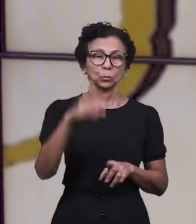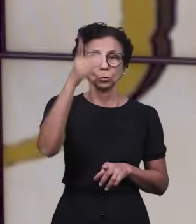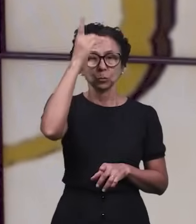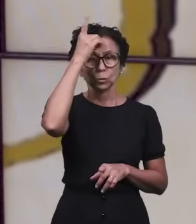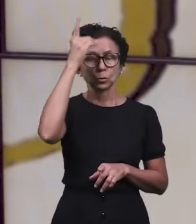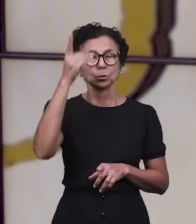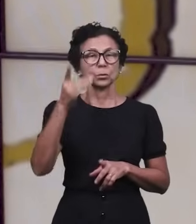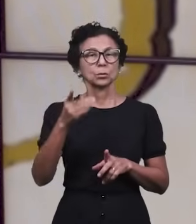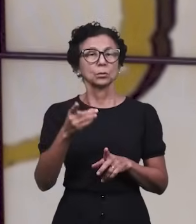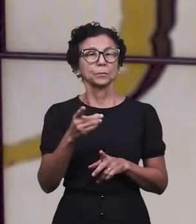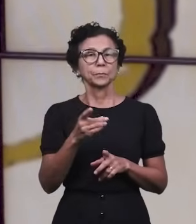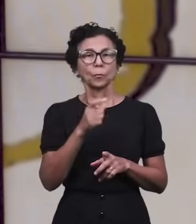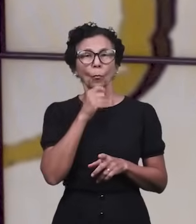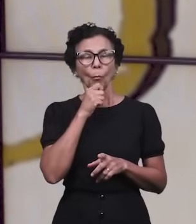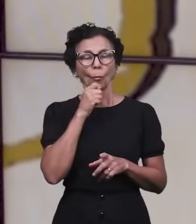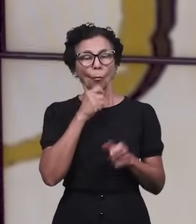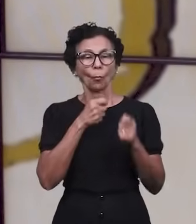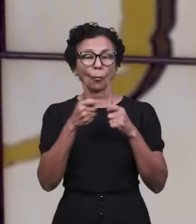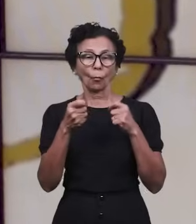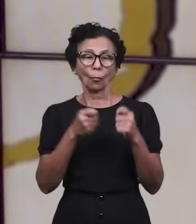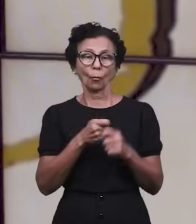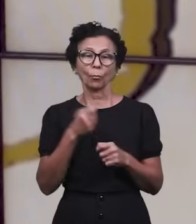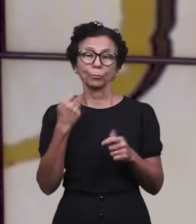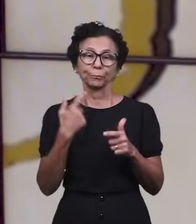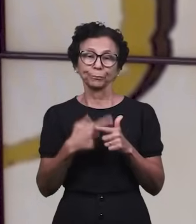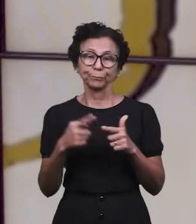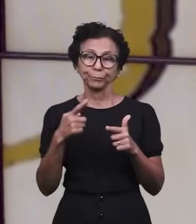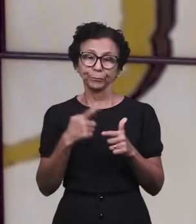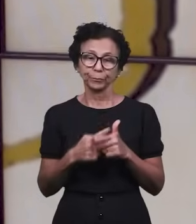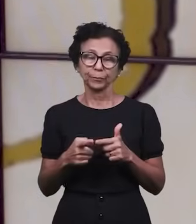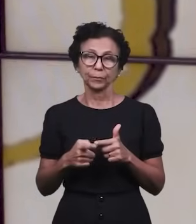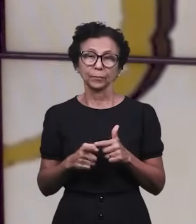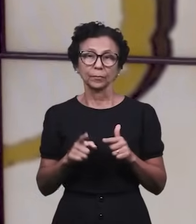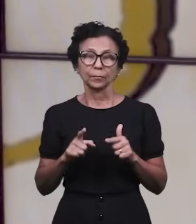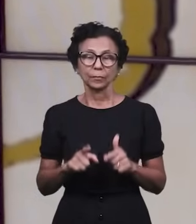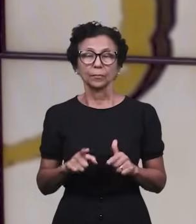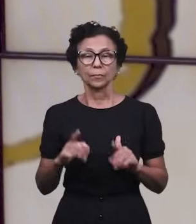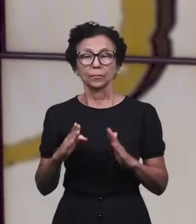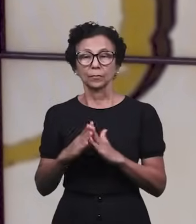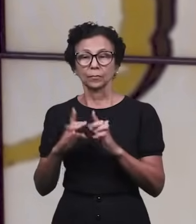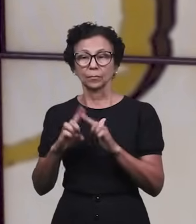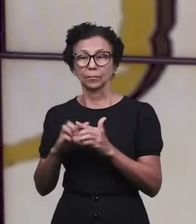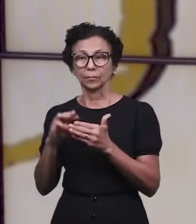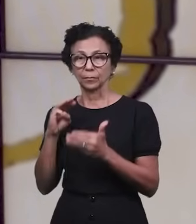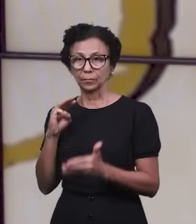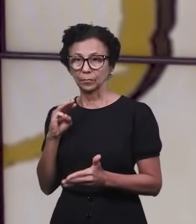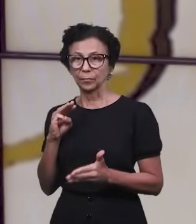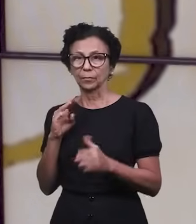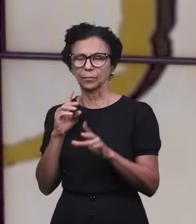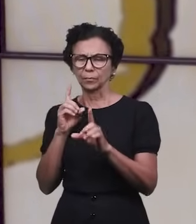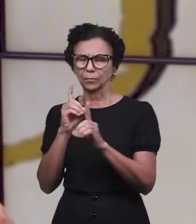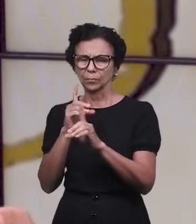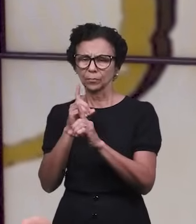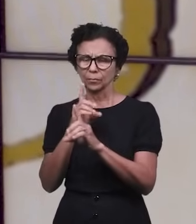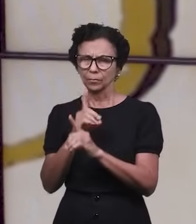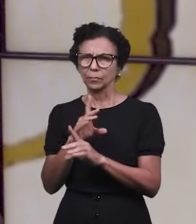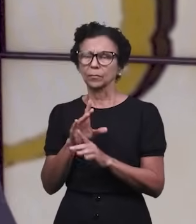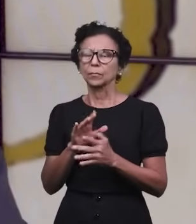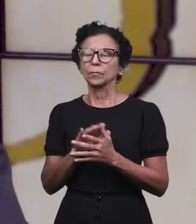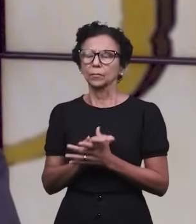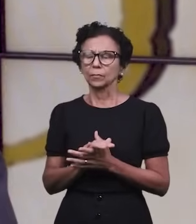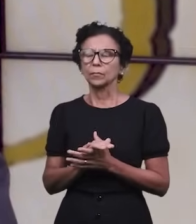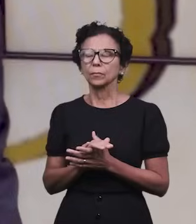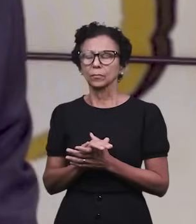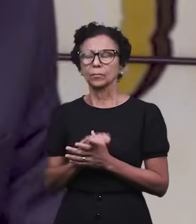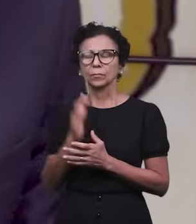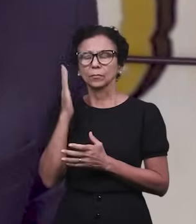igreja. Então eu creio que as nossas igrejas são muito bem doutrinadas e muito conscientes de que todos os dons